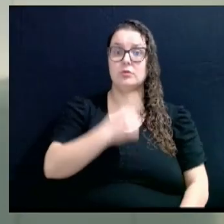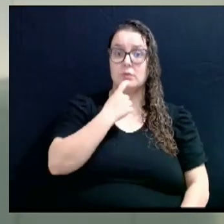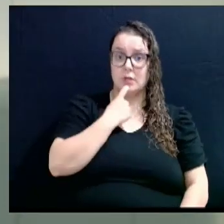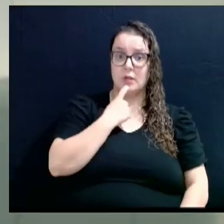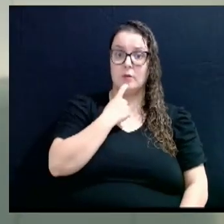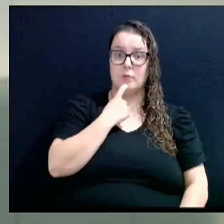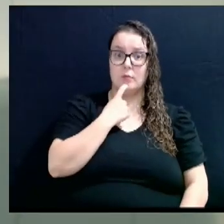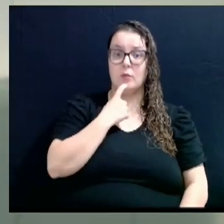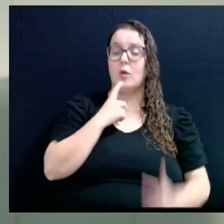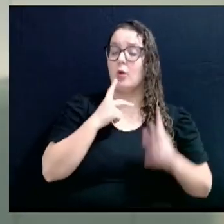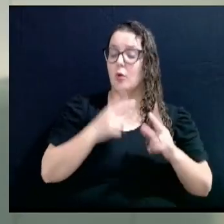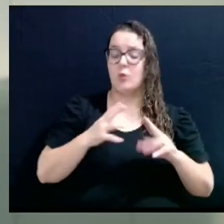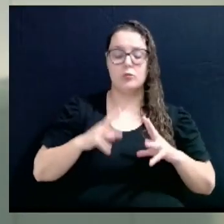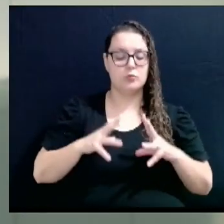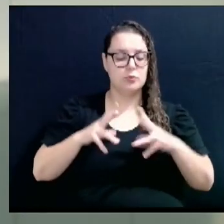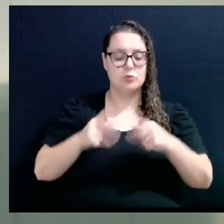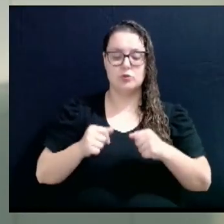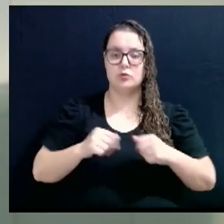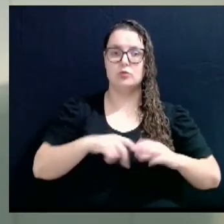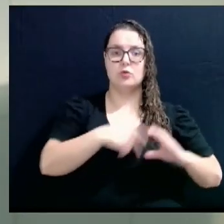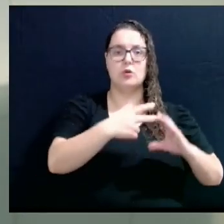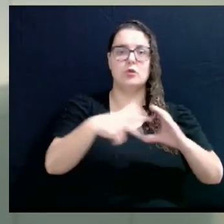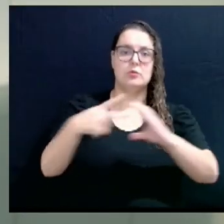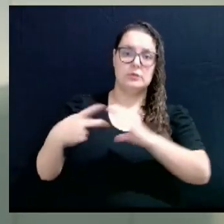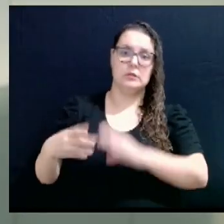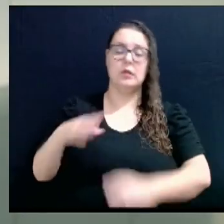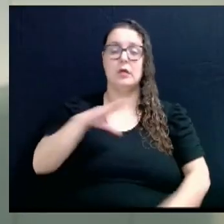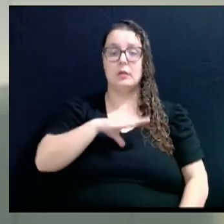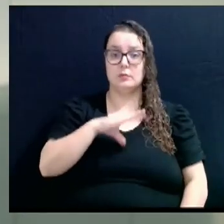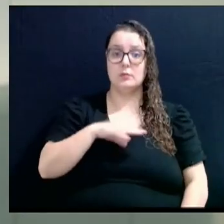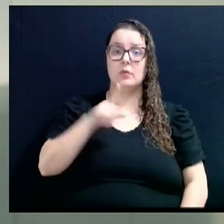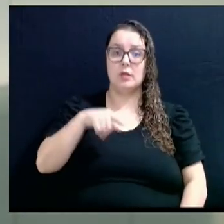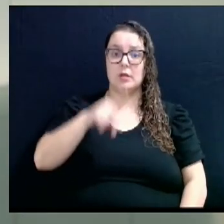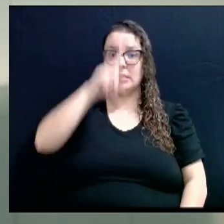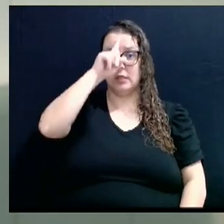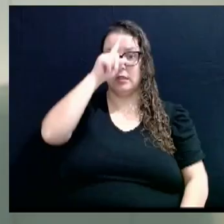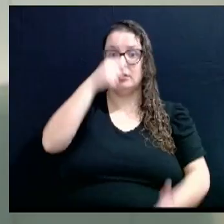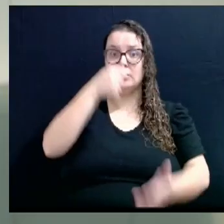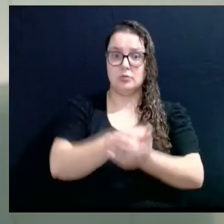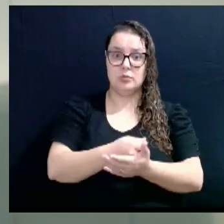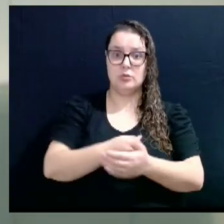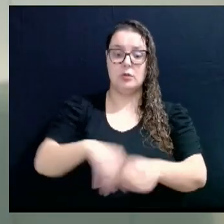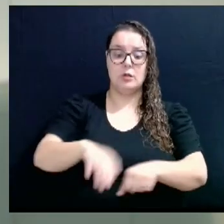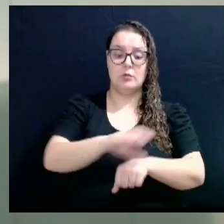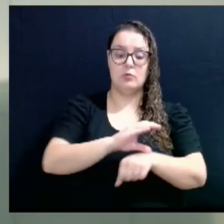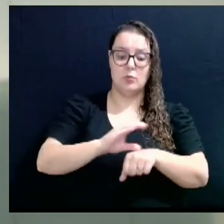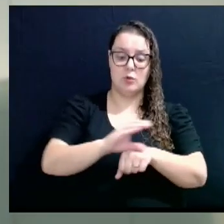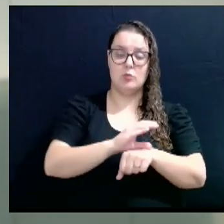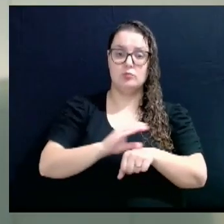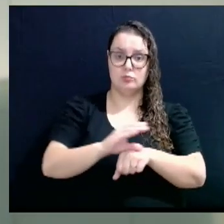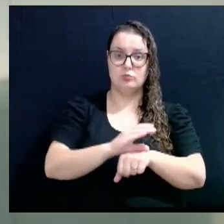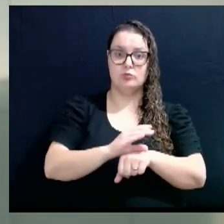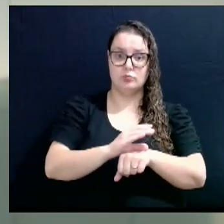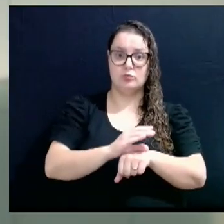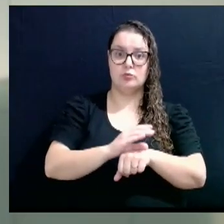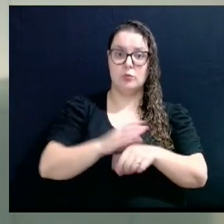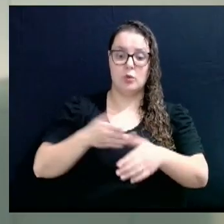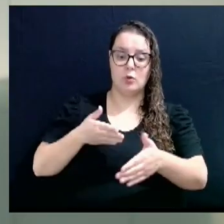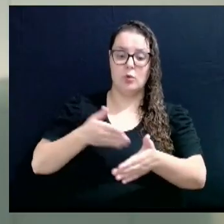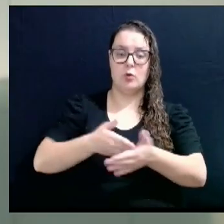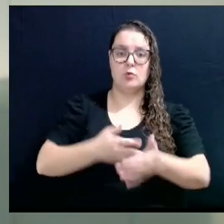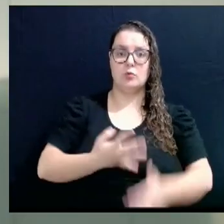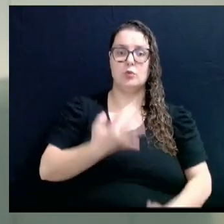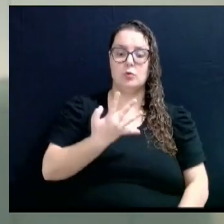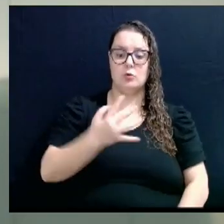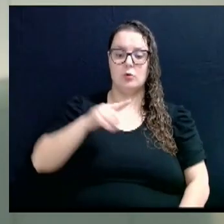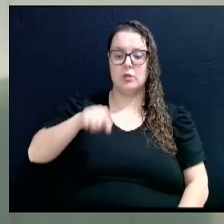de todas as câmaras municipais, é determinado pela Constituição Federal com um limite de